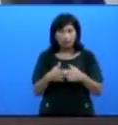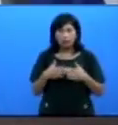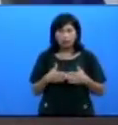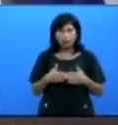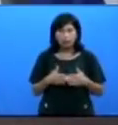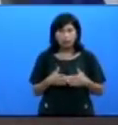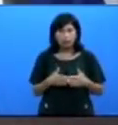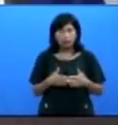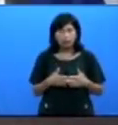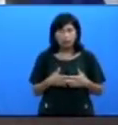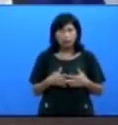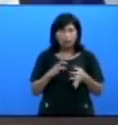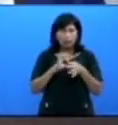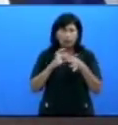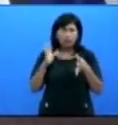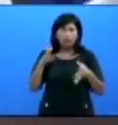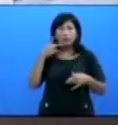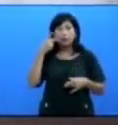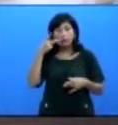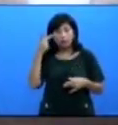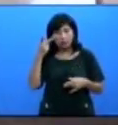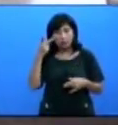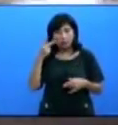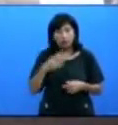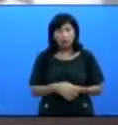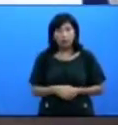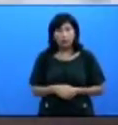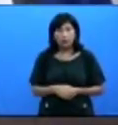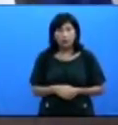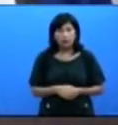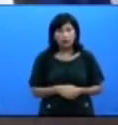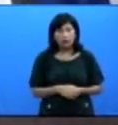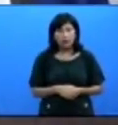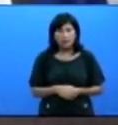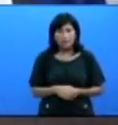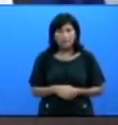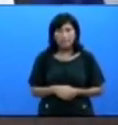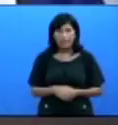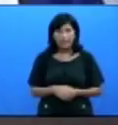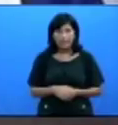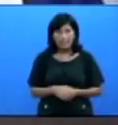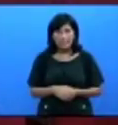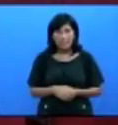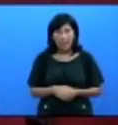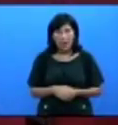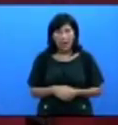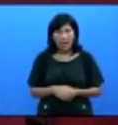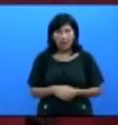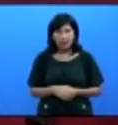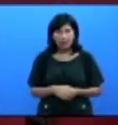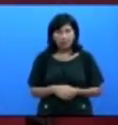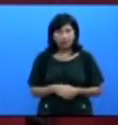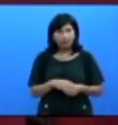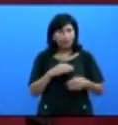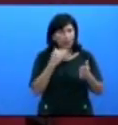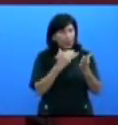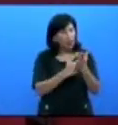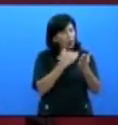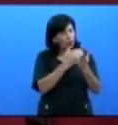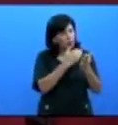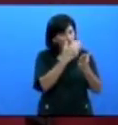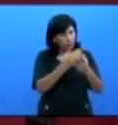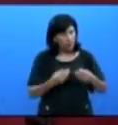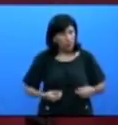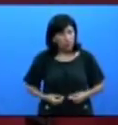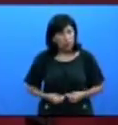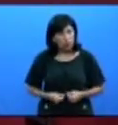aqui a palavra ao nosso vice-presidente. Né? Então, a peça orçamentária, claro que ela vem